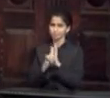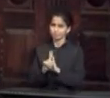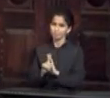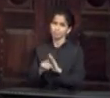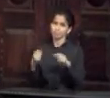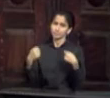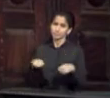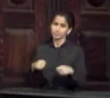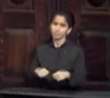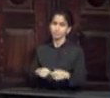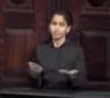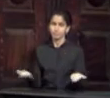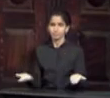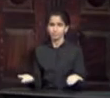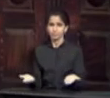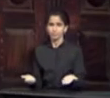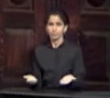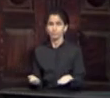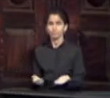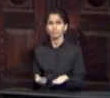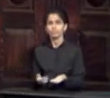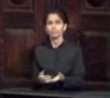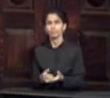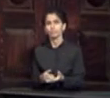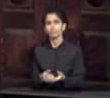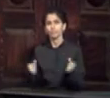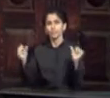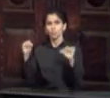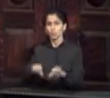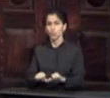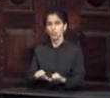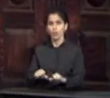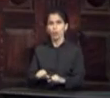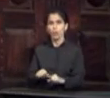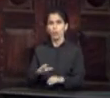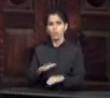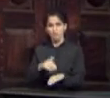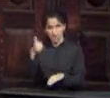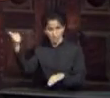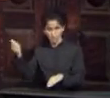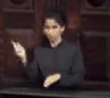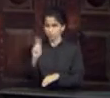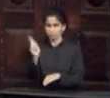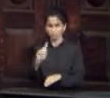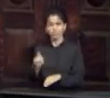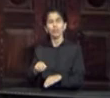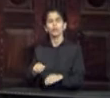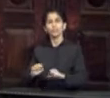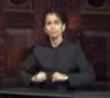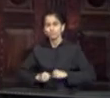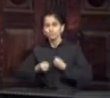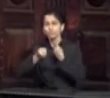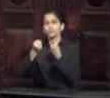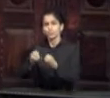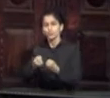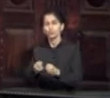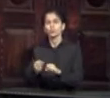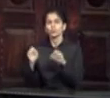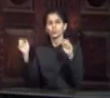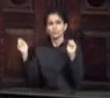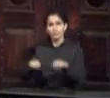Não torço pelo quanto pior, melhor. Pelo contrário, torço para que o Estado do Rio possa